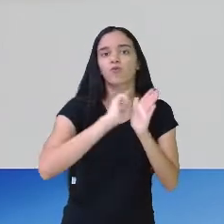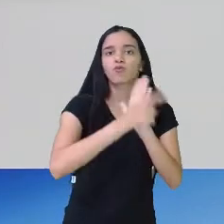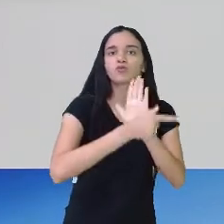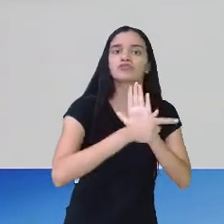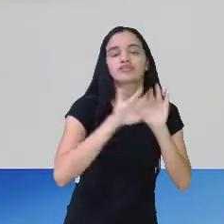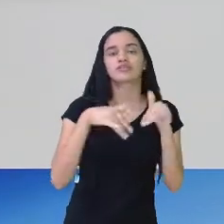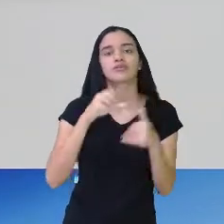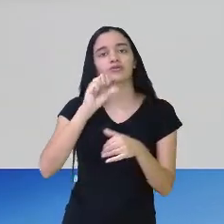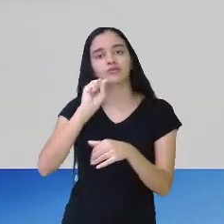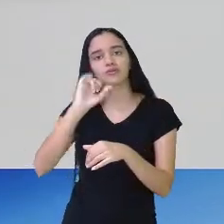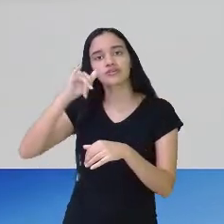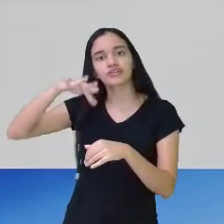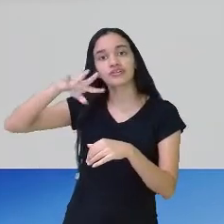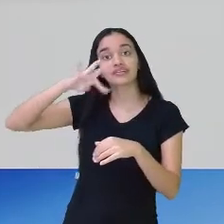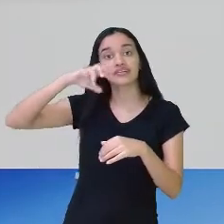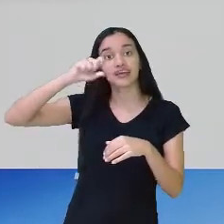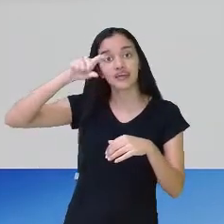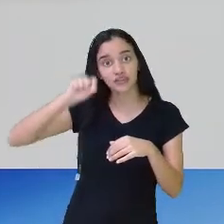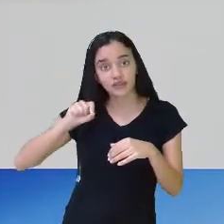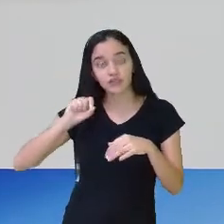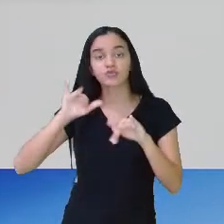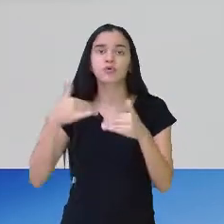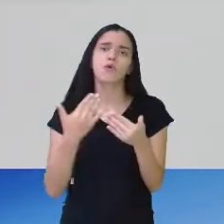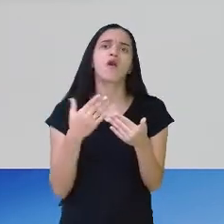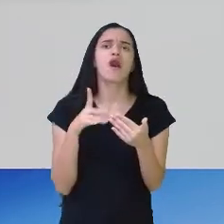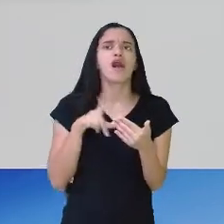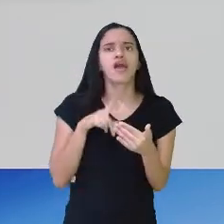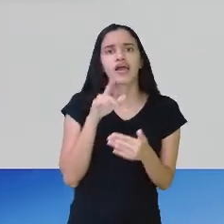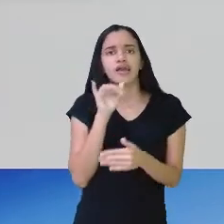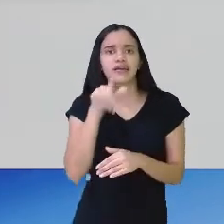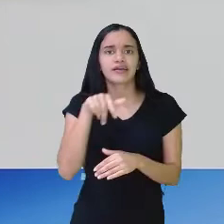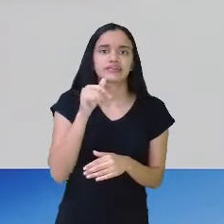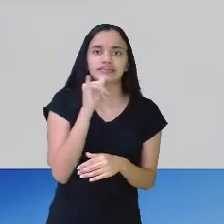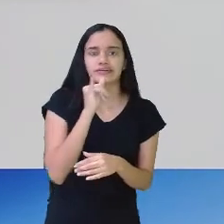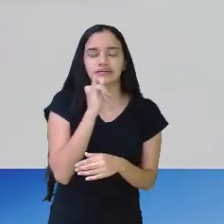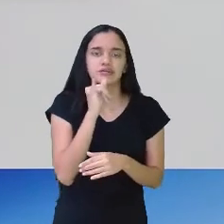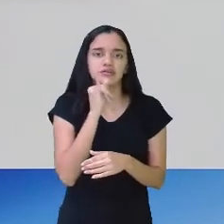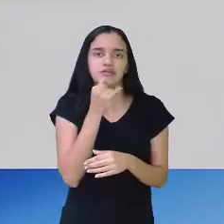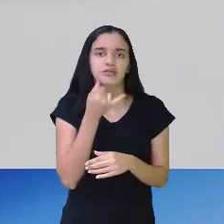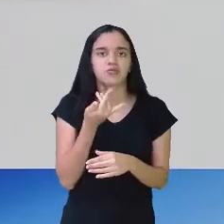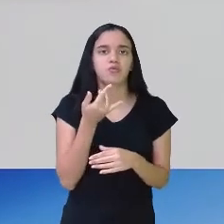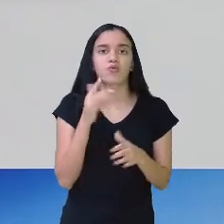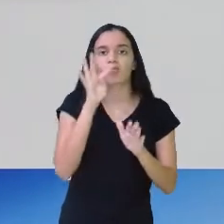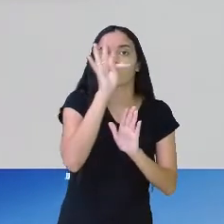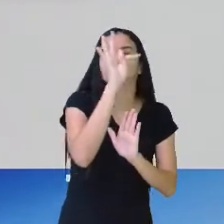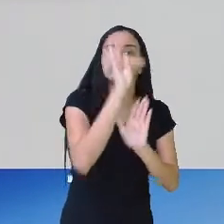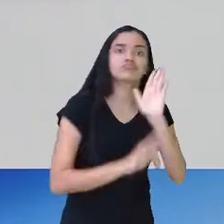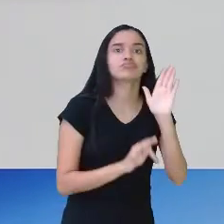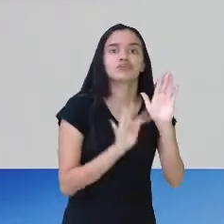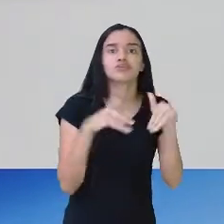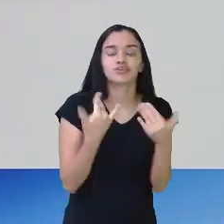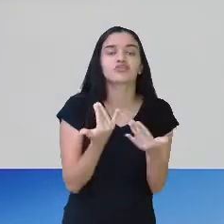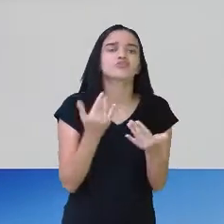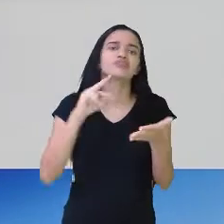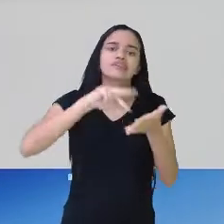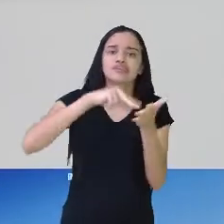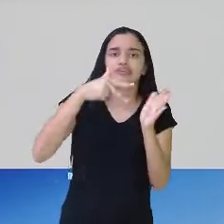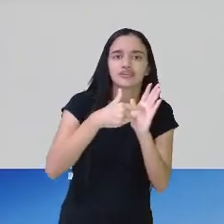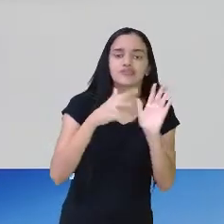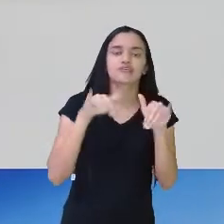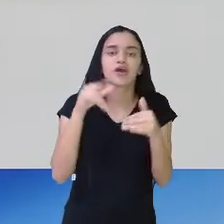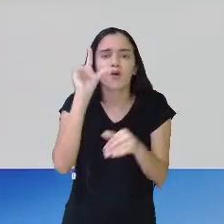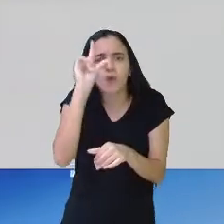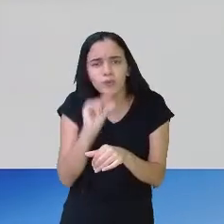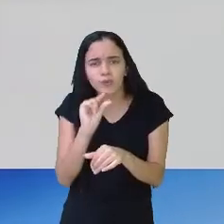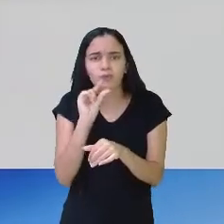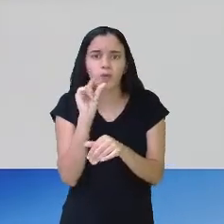sintético, um texto realmente que vá ali trazer em si todo o máximo de significado com o